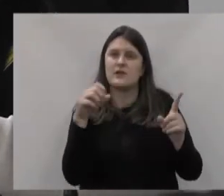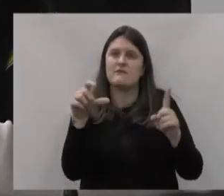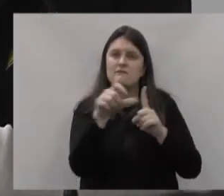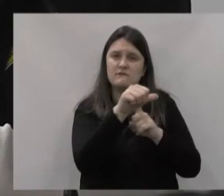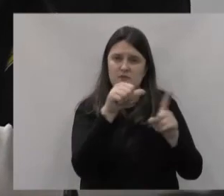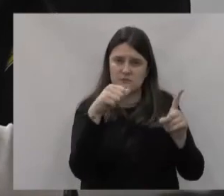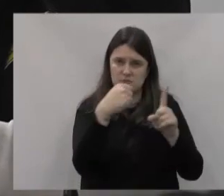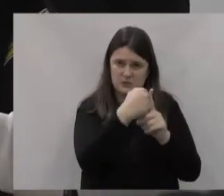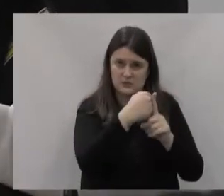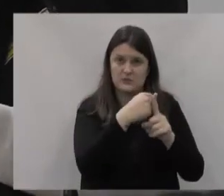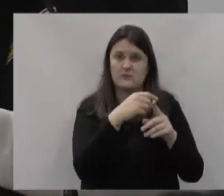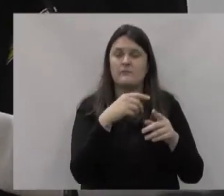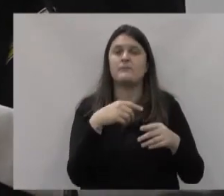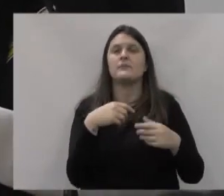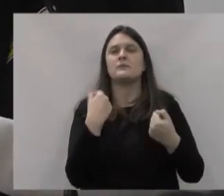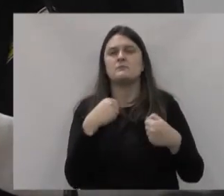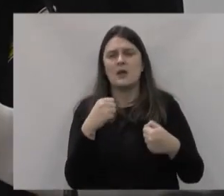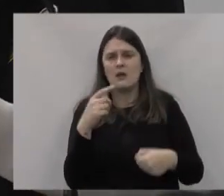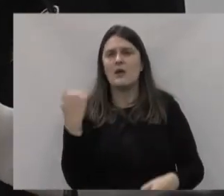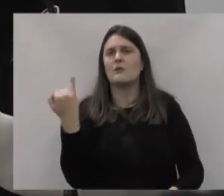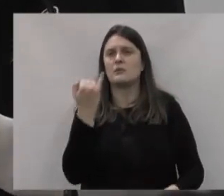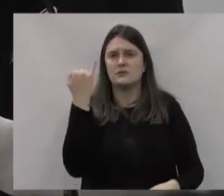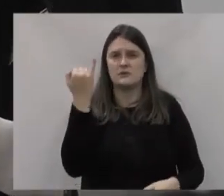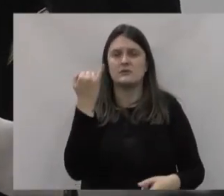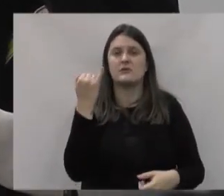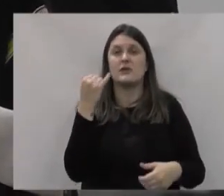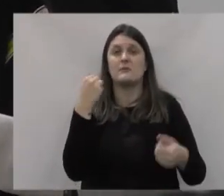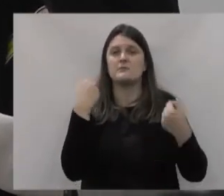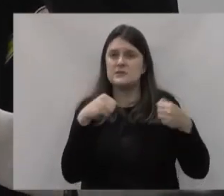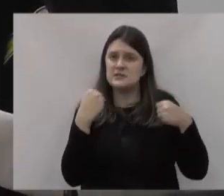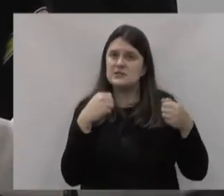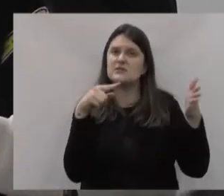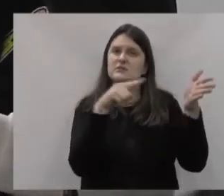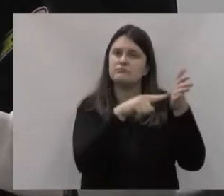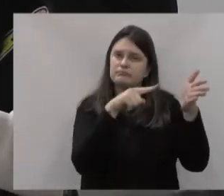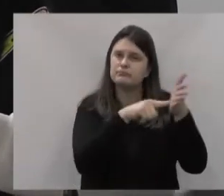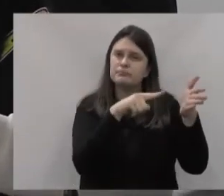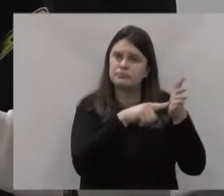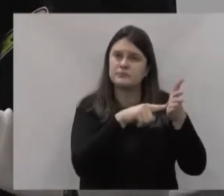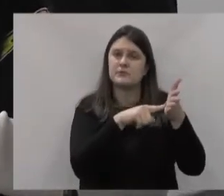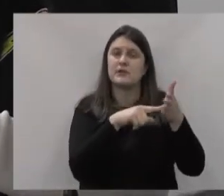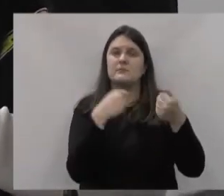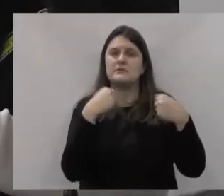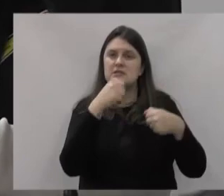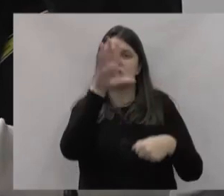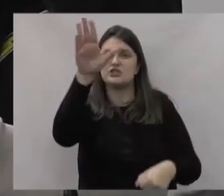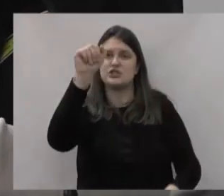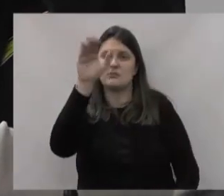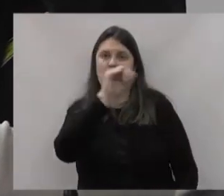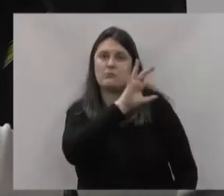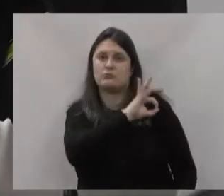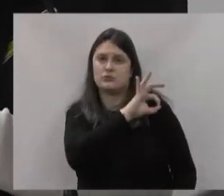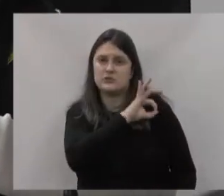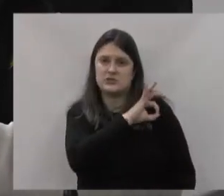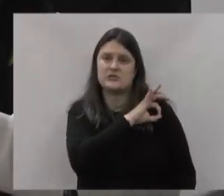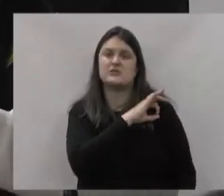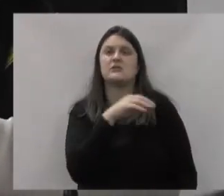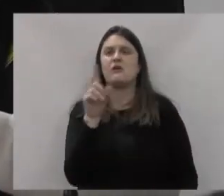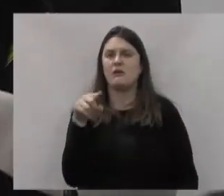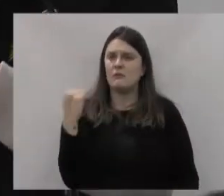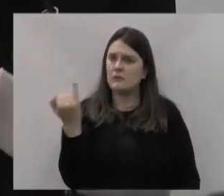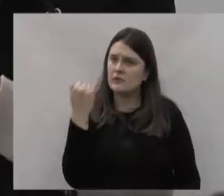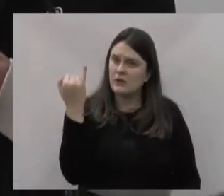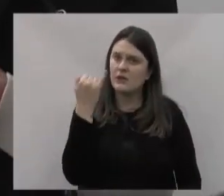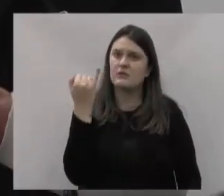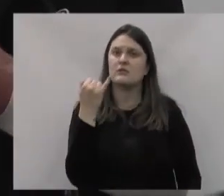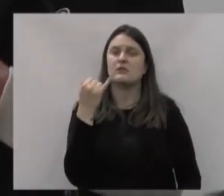vez mais distante. E, muito importante, as denúncias. Muito importante os boletins de ocorrência colocando essas denúncias. Muito